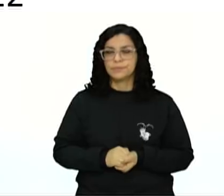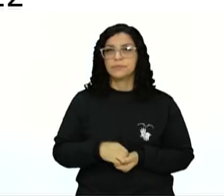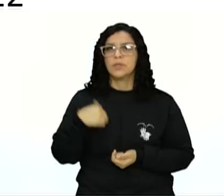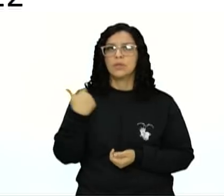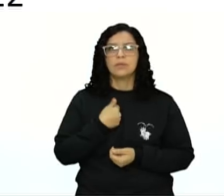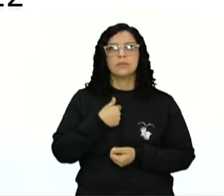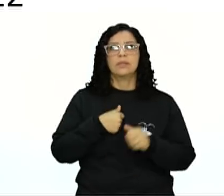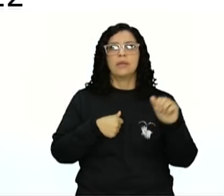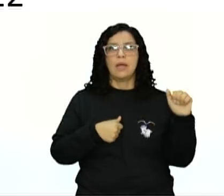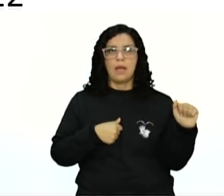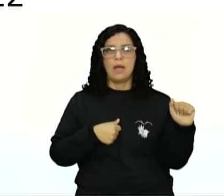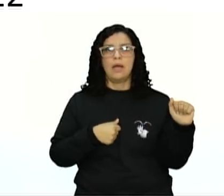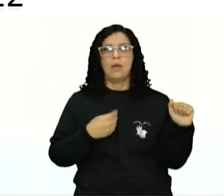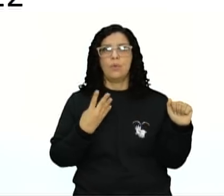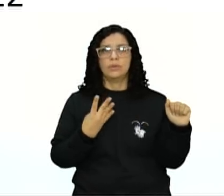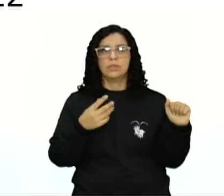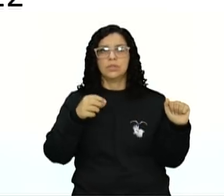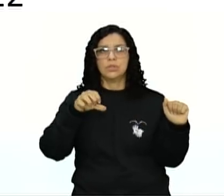temos as opções.